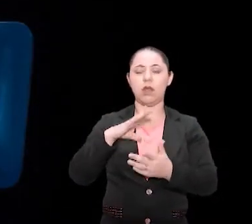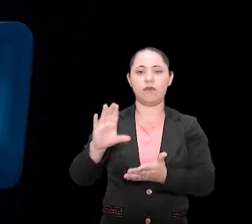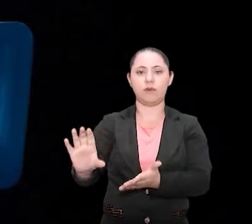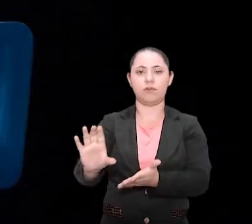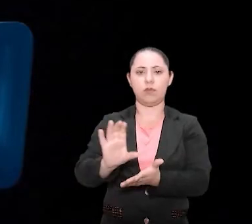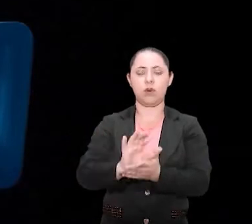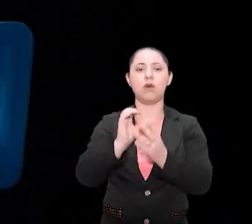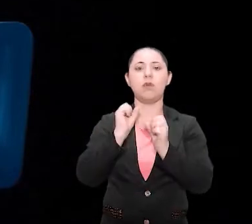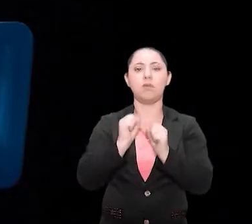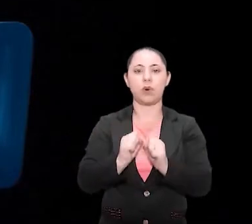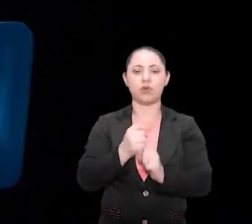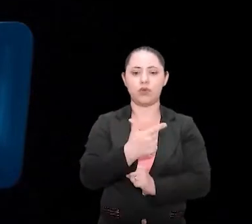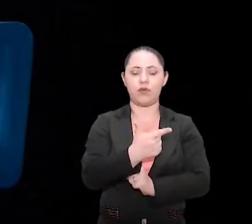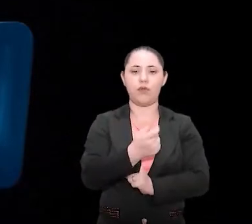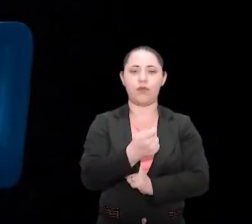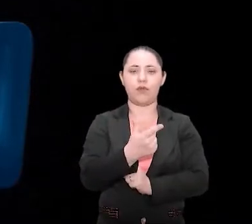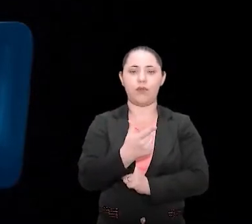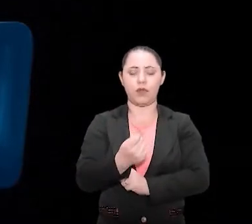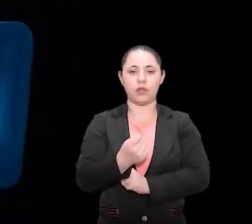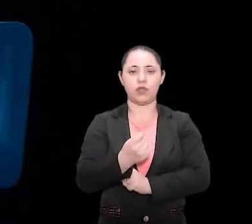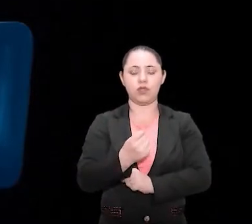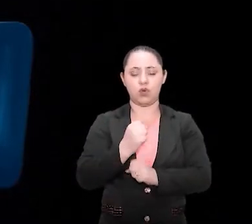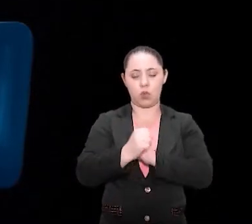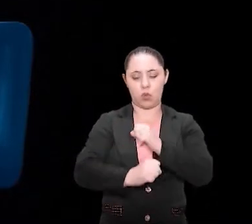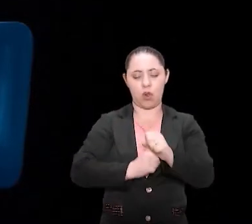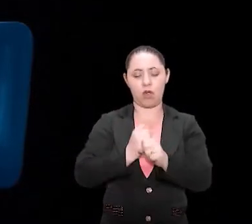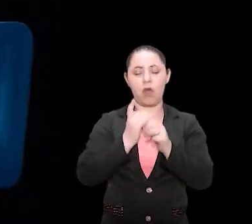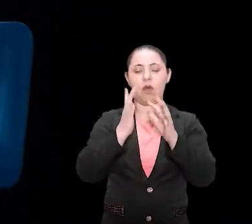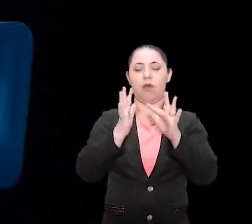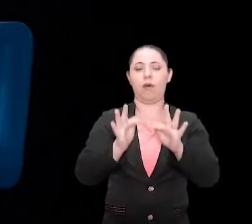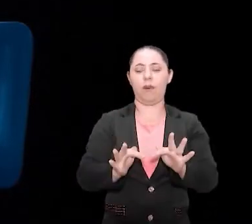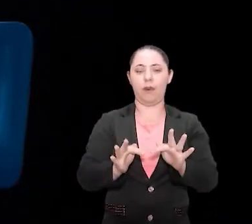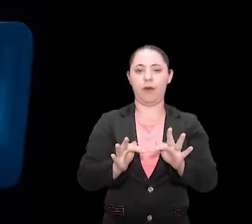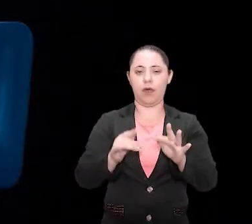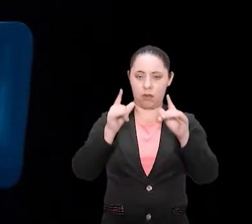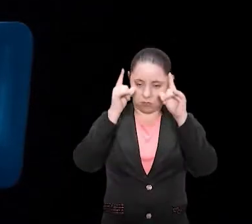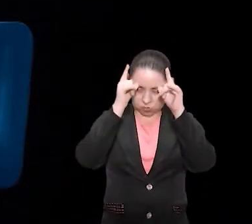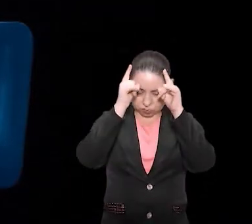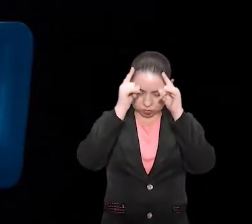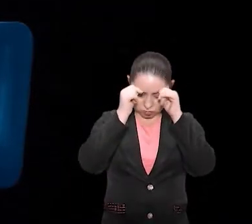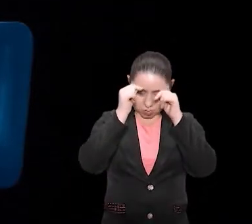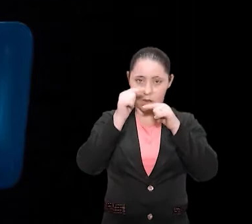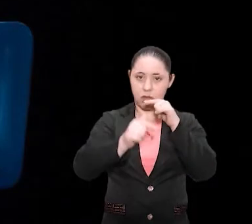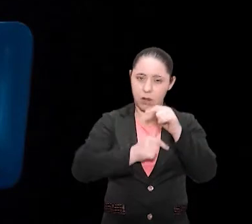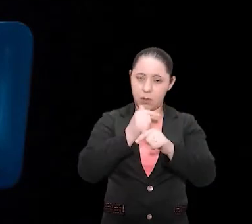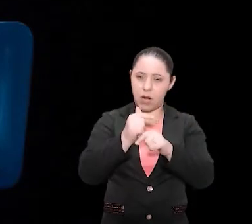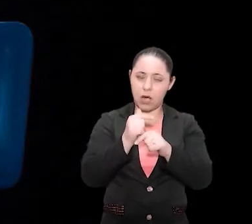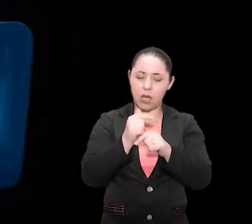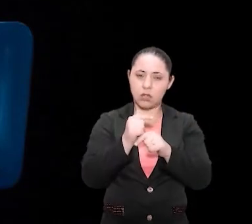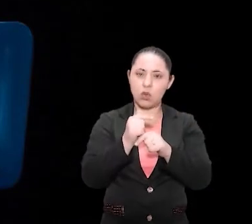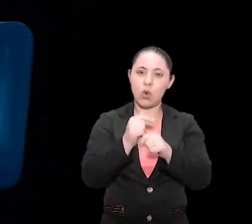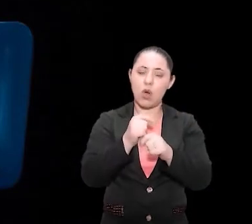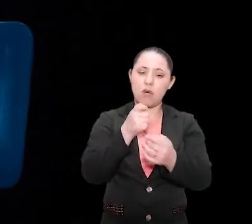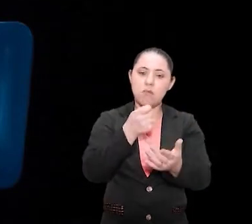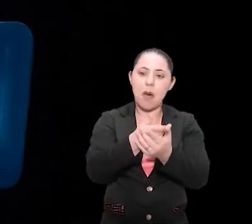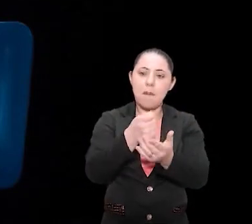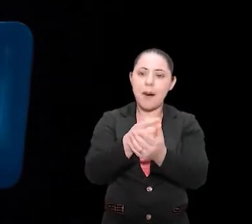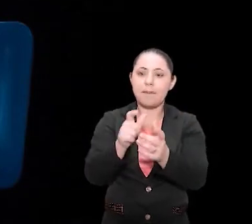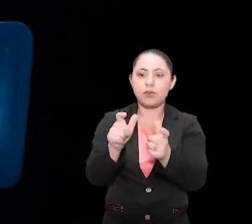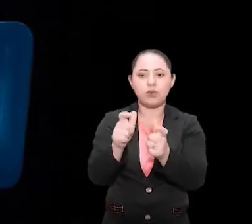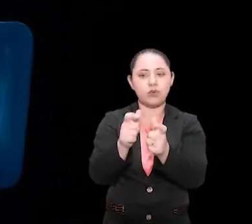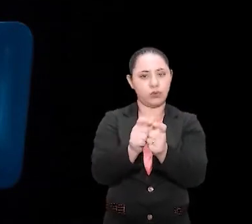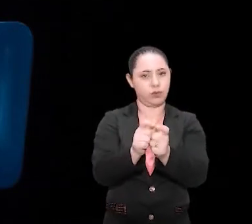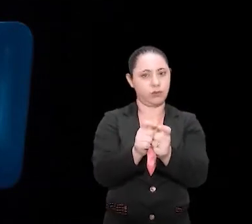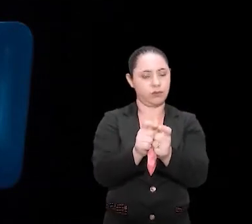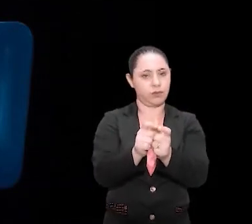possível passar o ano 2020, nós trabalhamos também com... seguramos os gastos do ano de 2020, do ano de